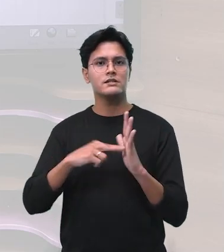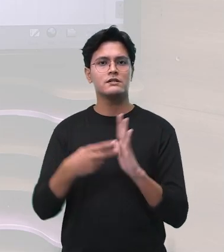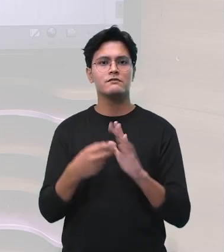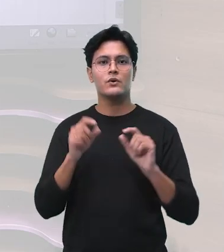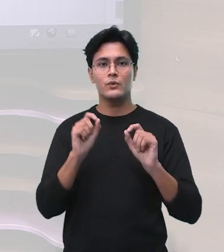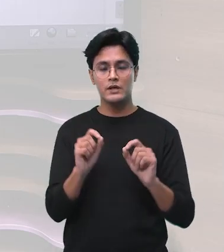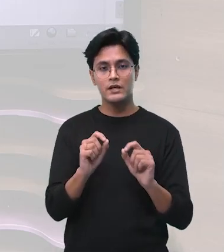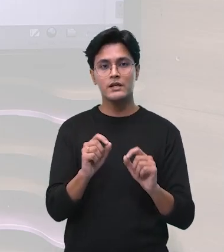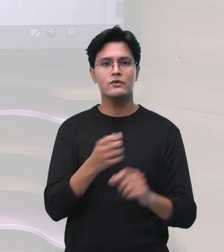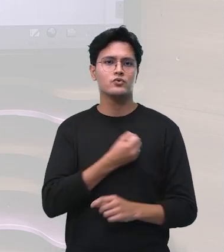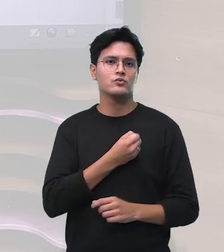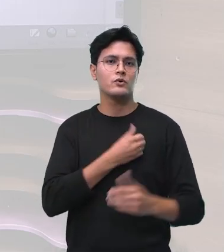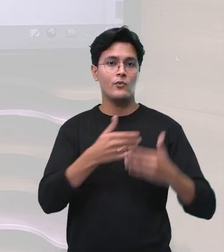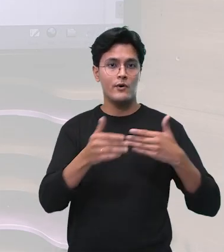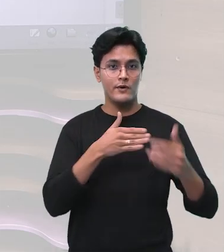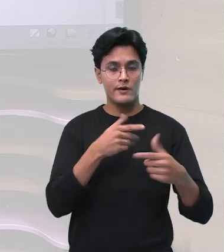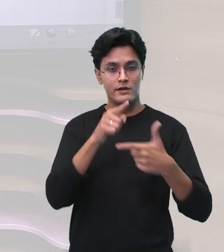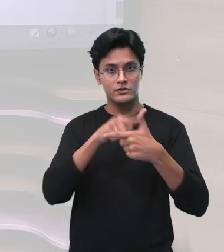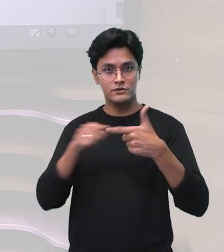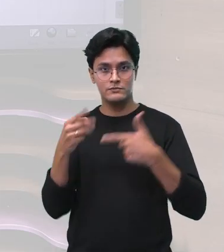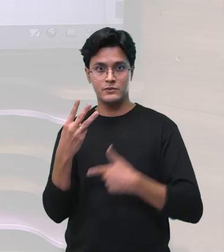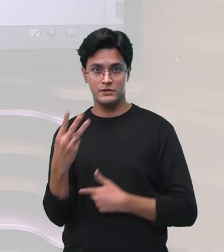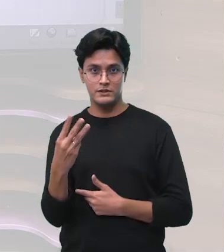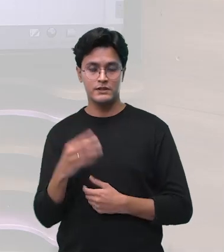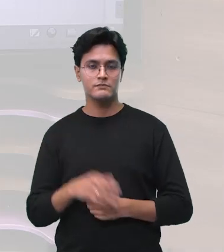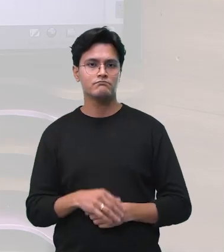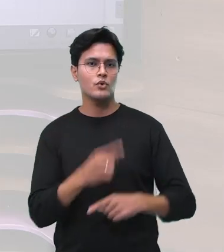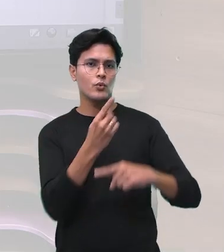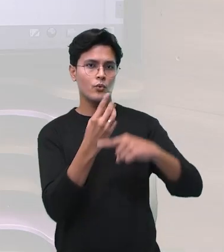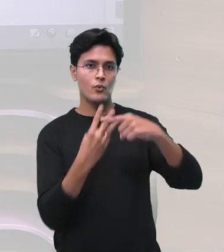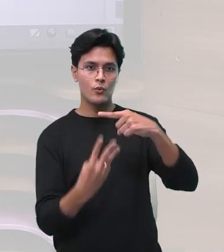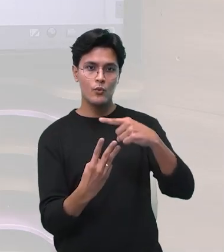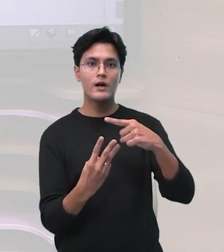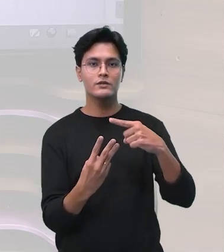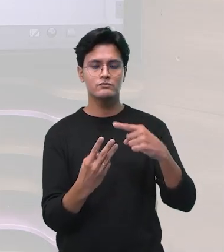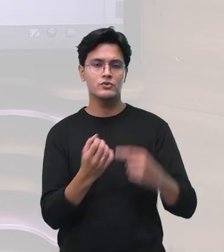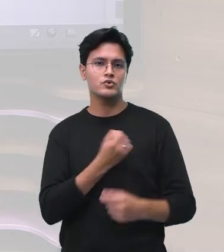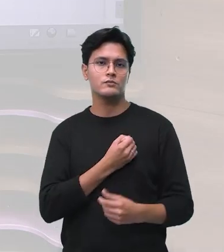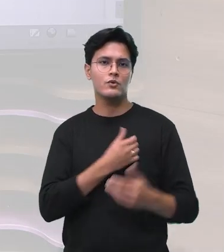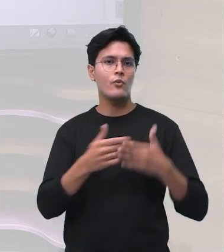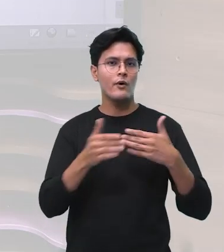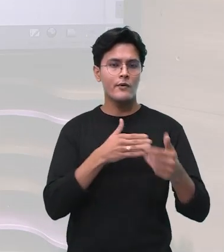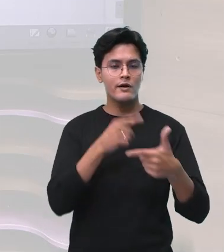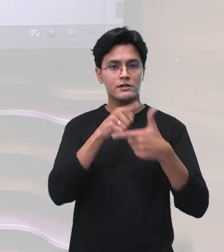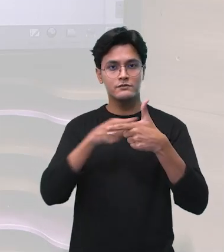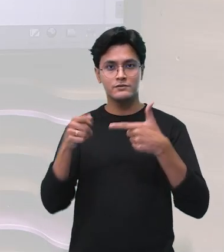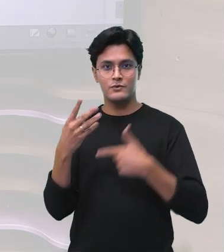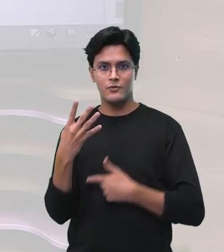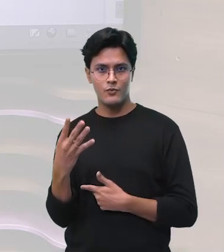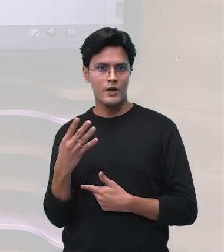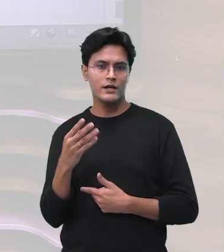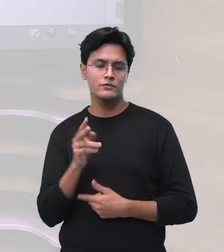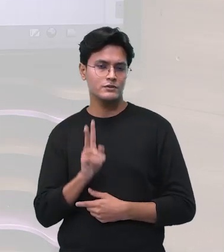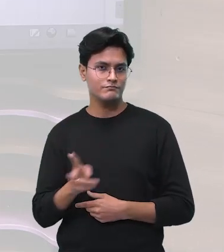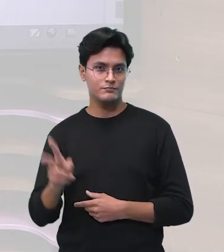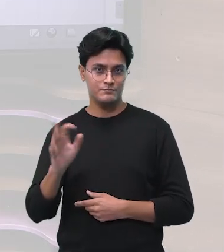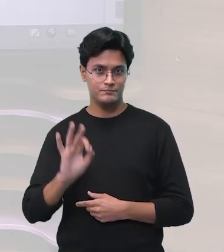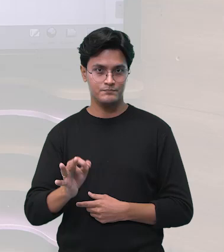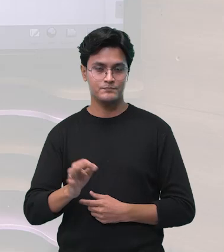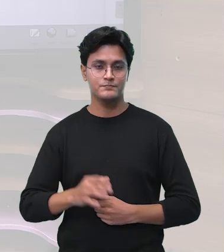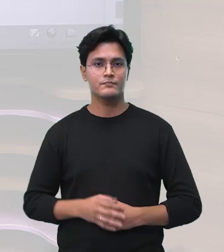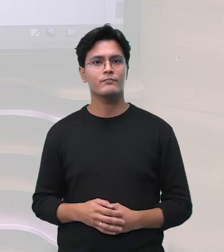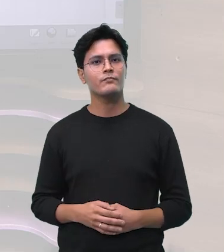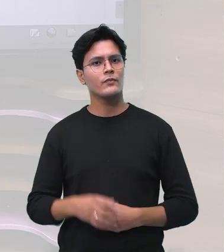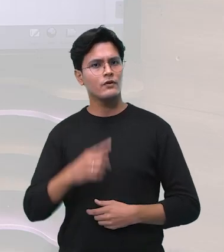por 3. A quarta parte dividido por 4, desculpe, e assim por diante, tá certo? Só para que